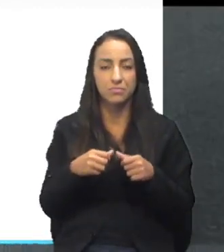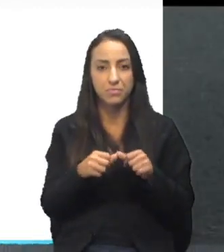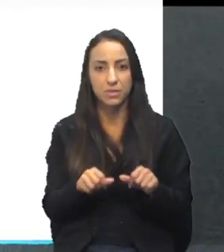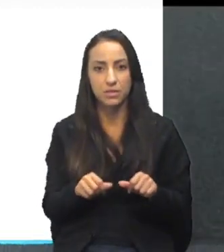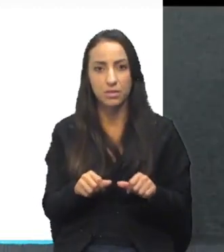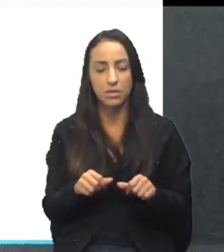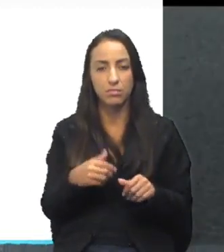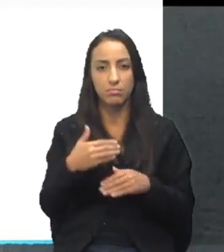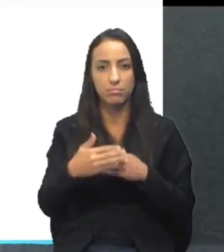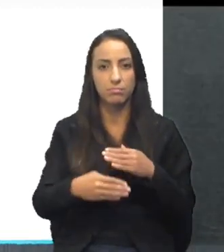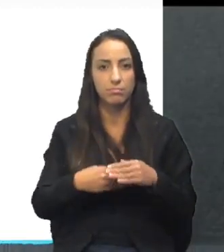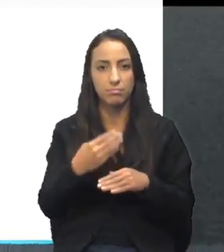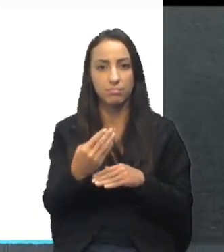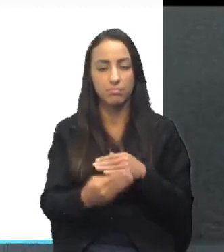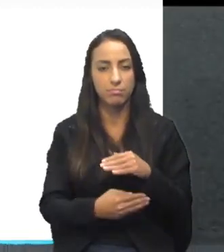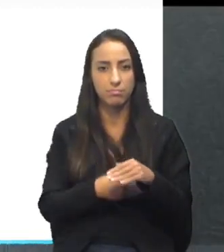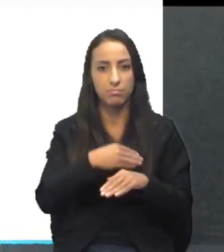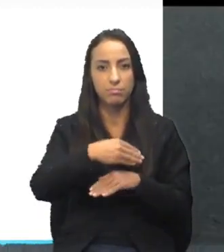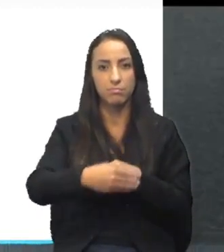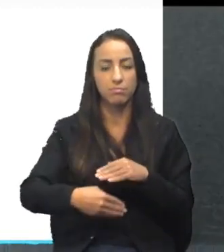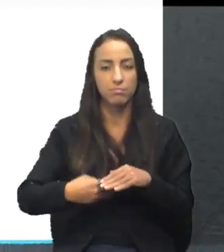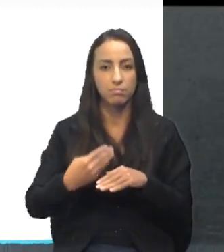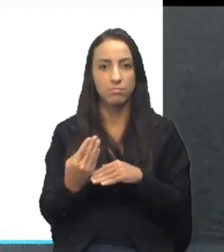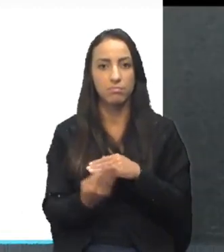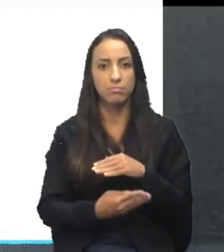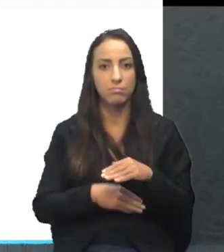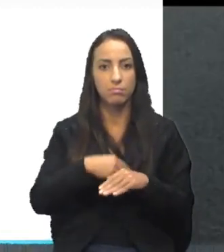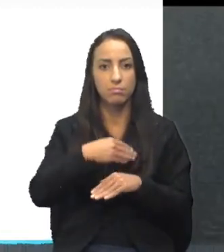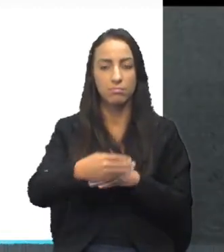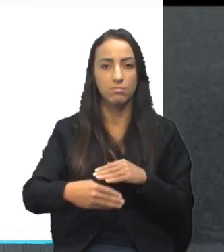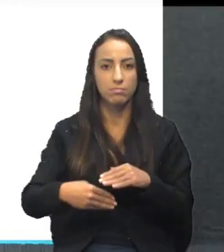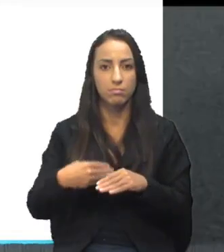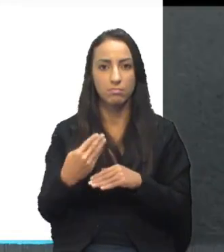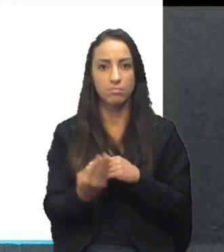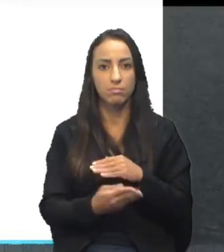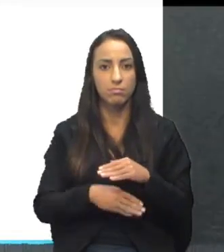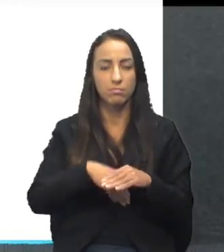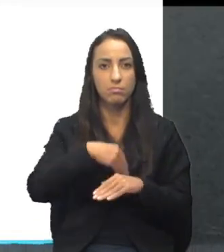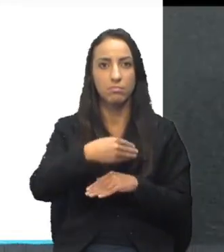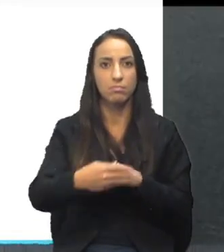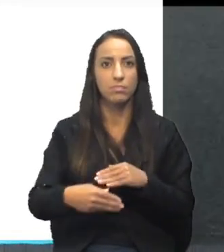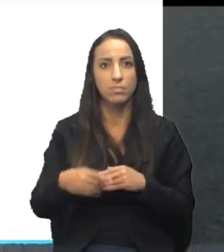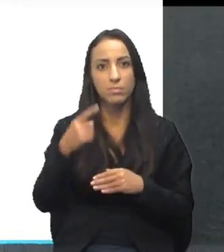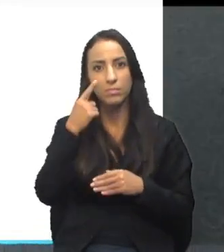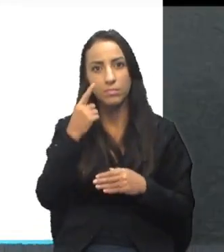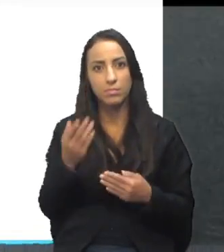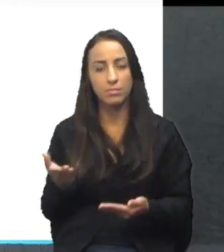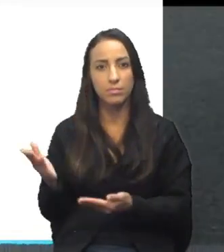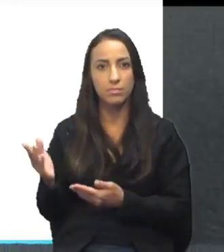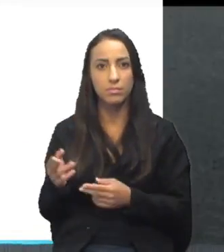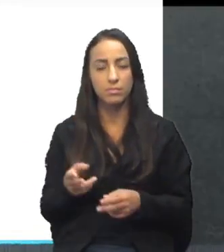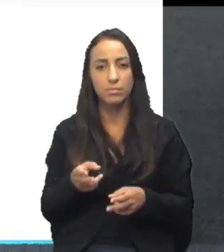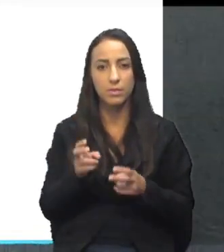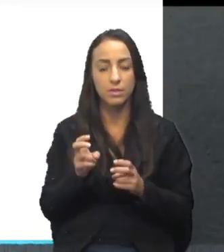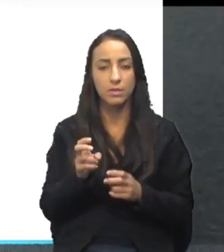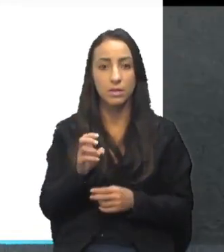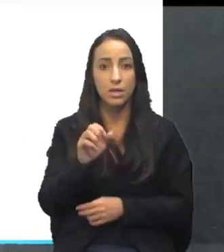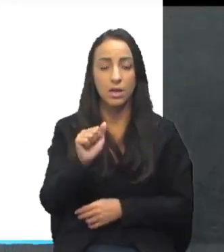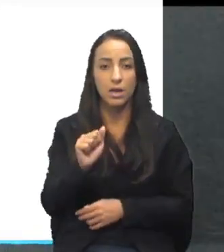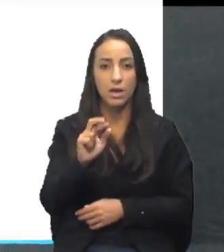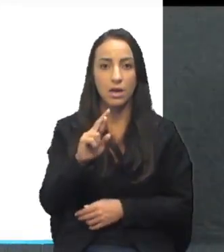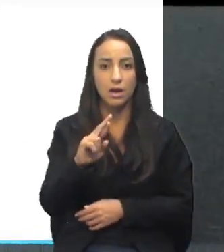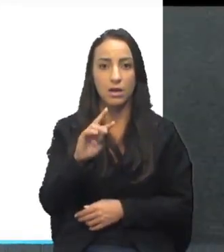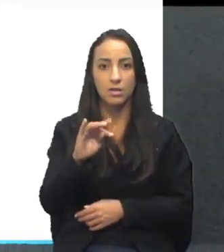fixação desse curativo. Perceba que a articulação ela fica